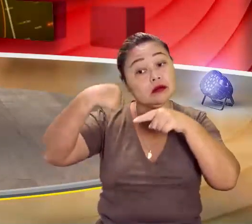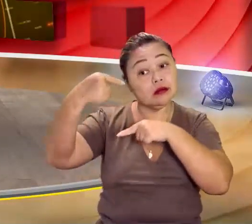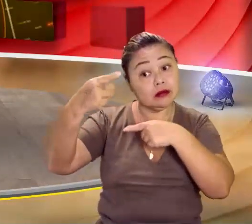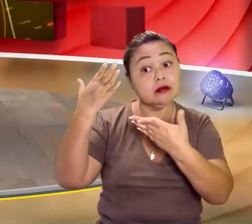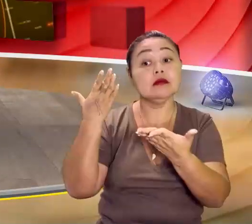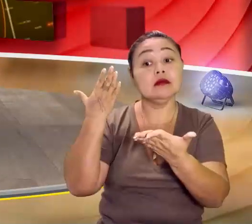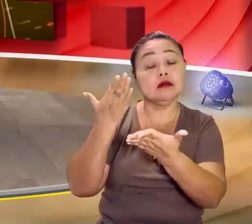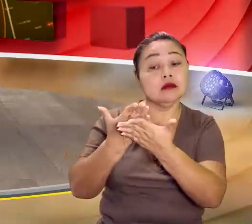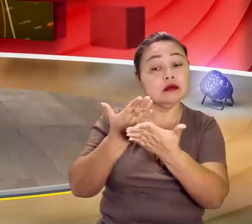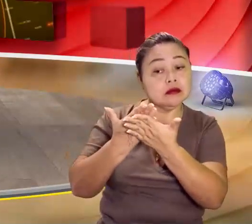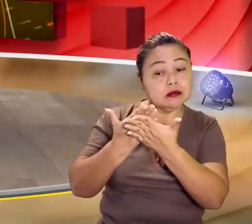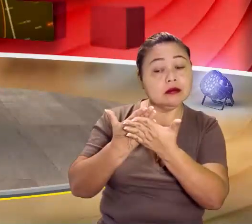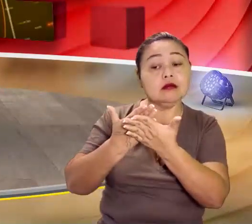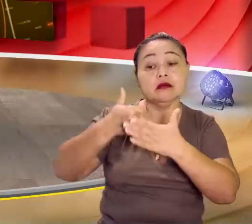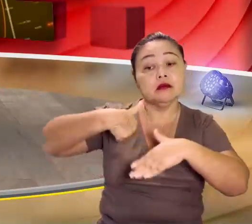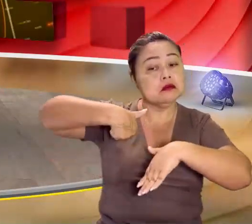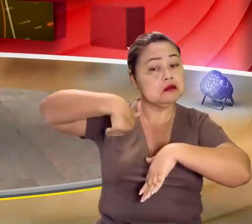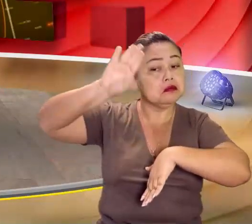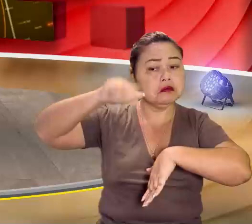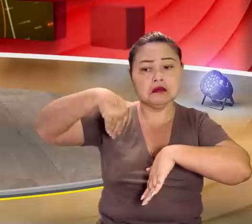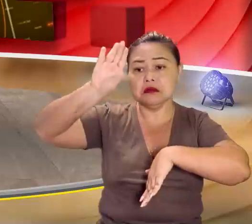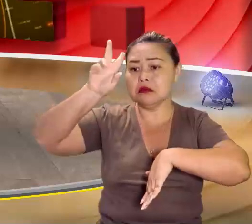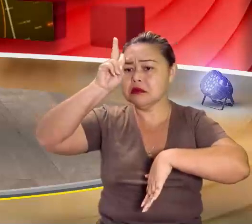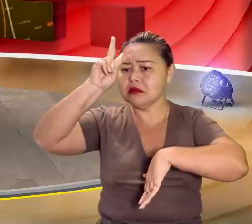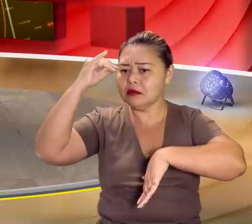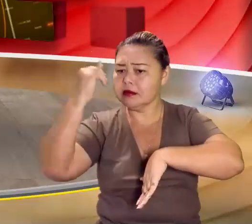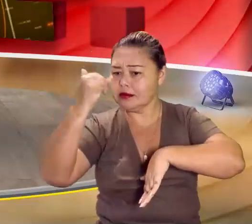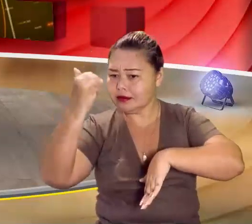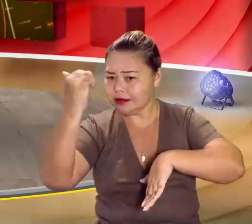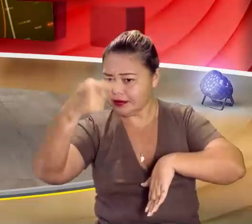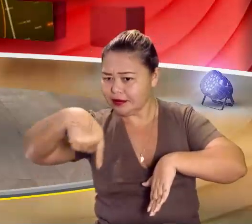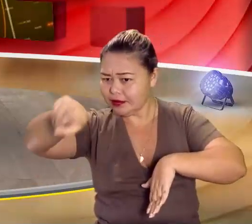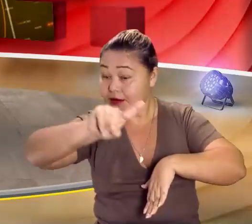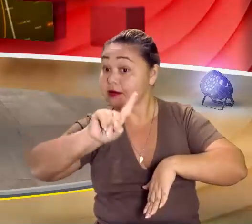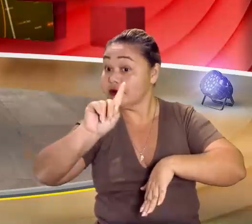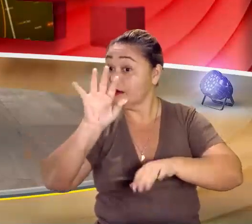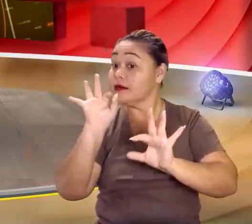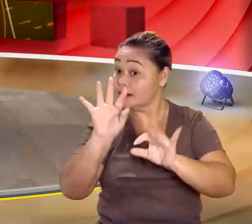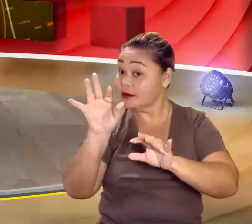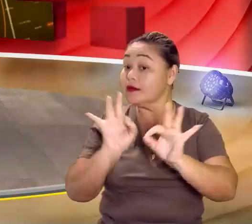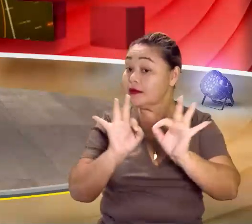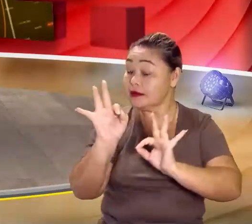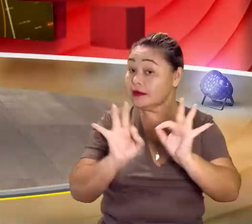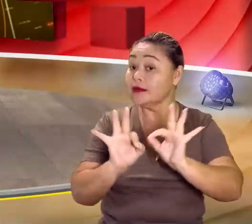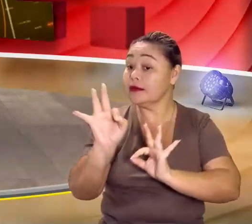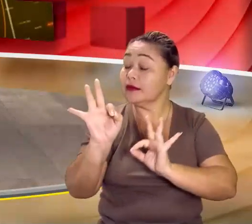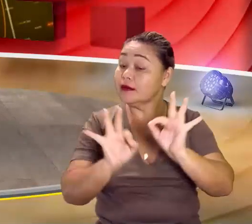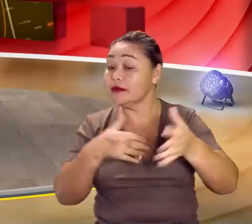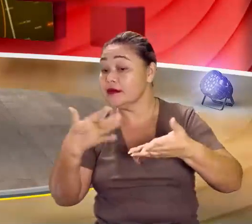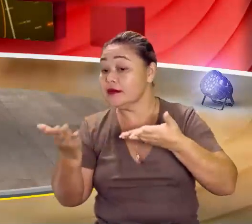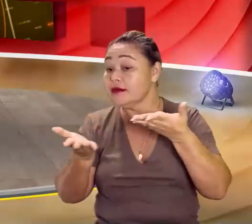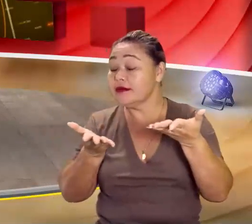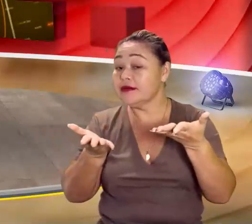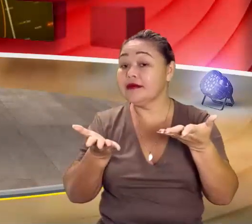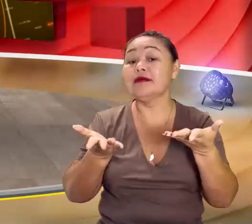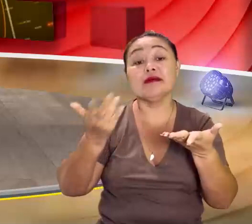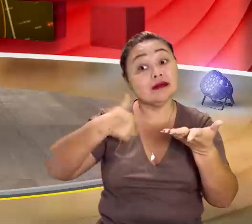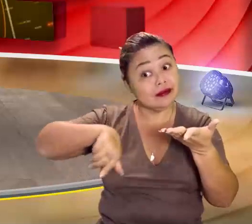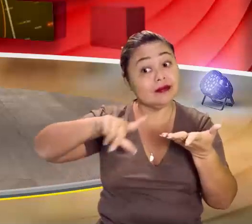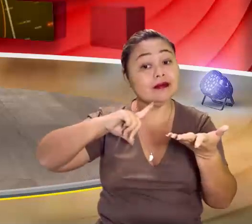aula a gente vem com mais história para contar aí. Se prepare. Se prepara que hoje...